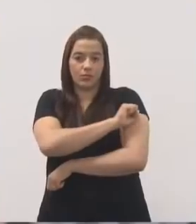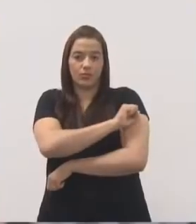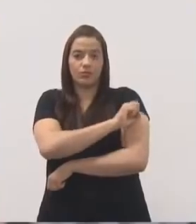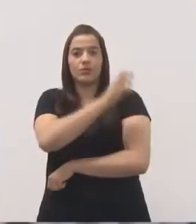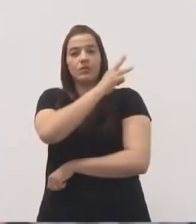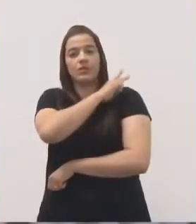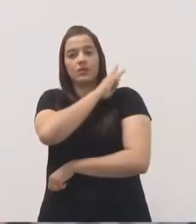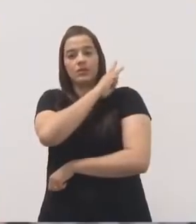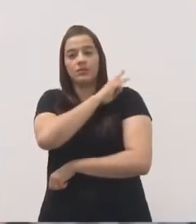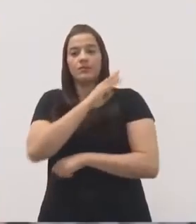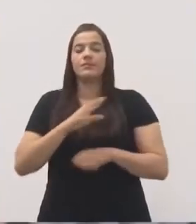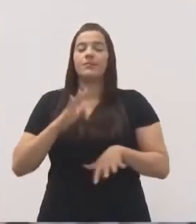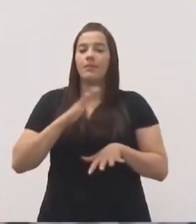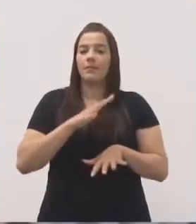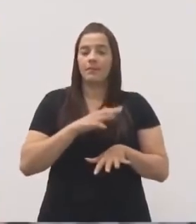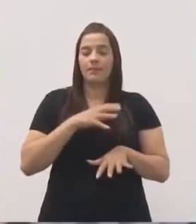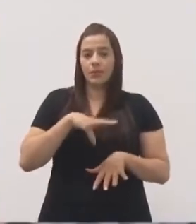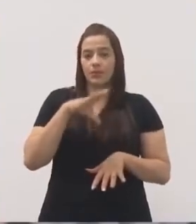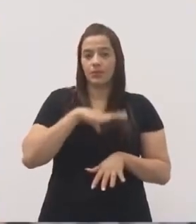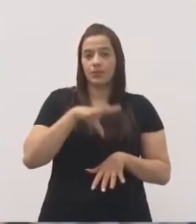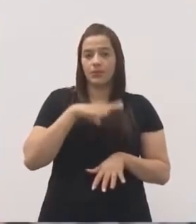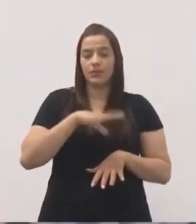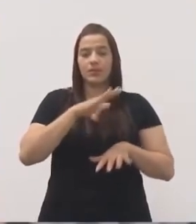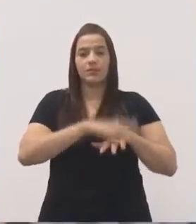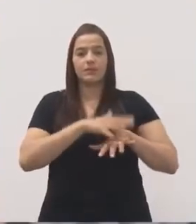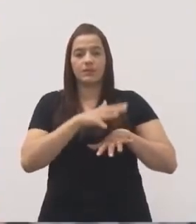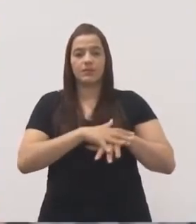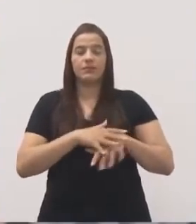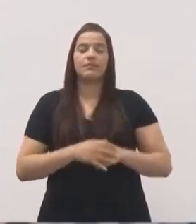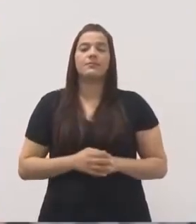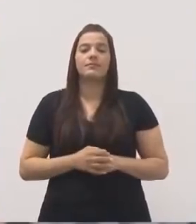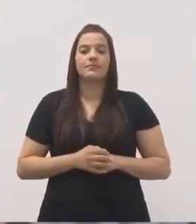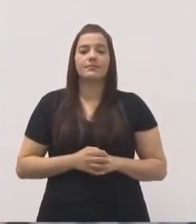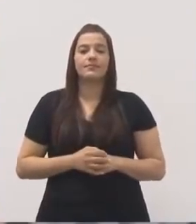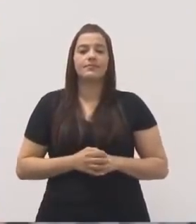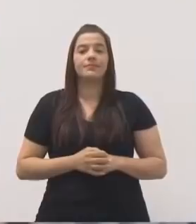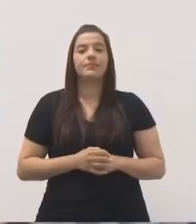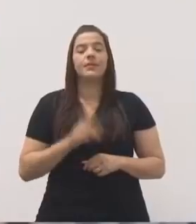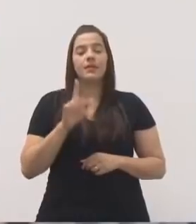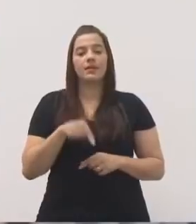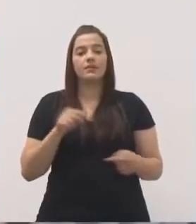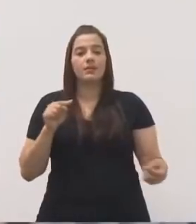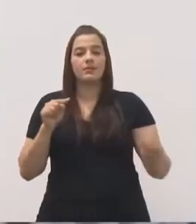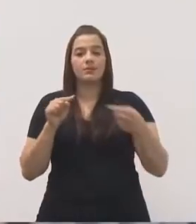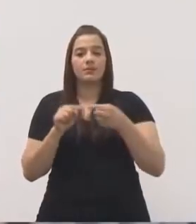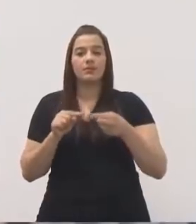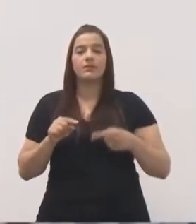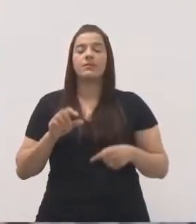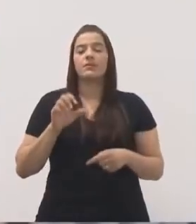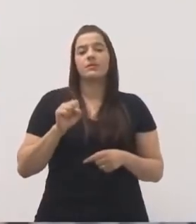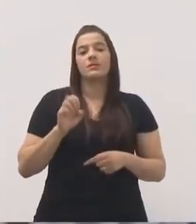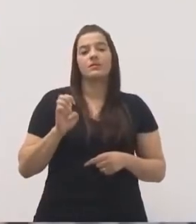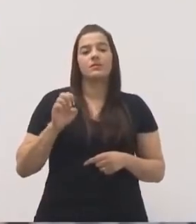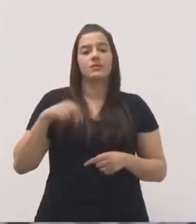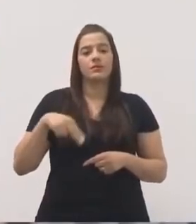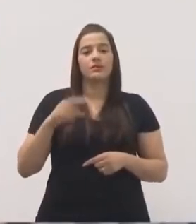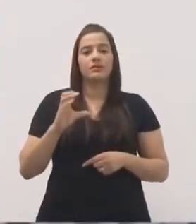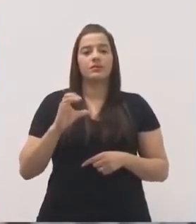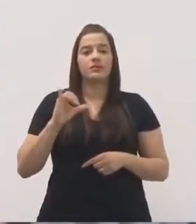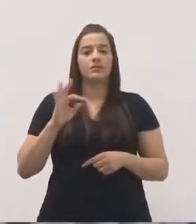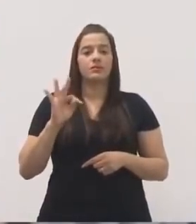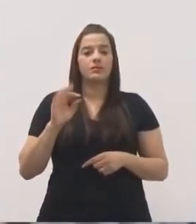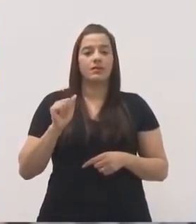bom? Em língua portuguesa e matemática, tá bom? Então essa é a aplicação censitária. E aí nós temos